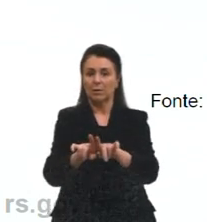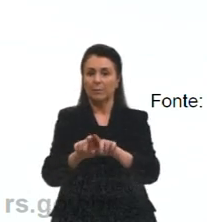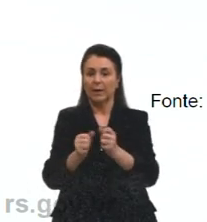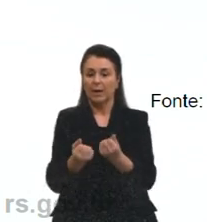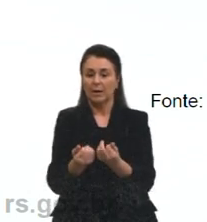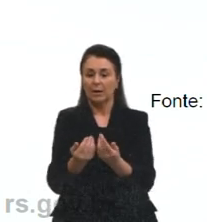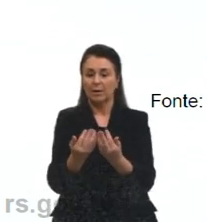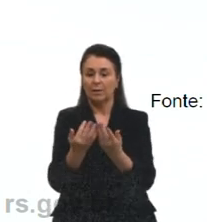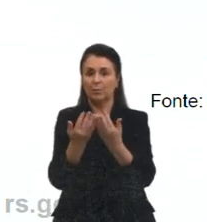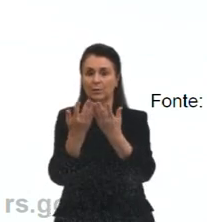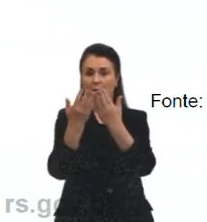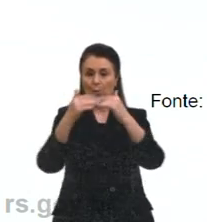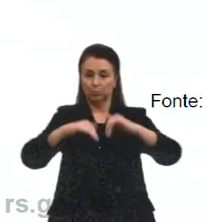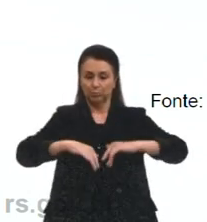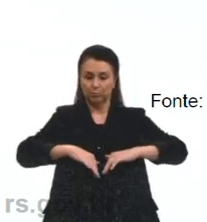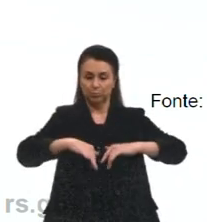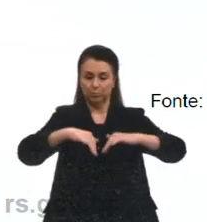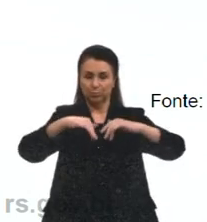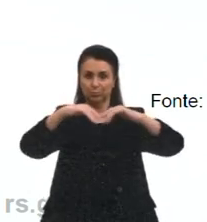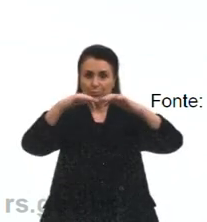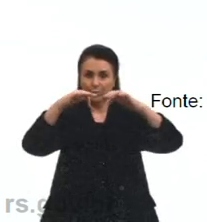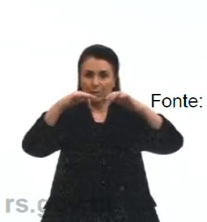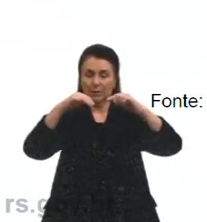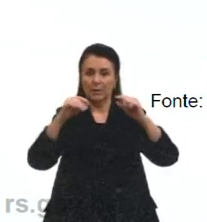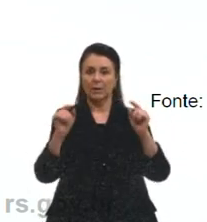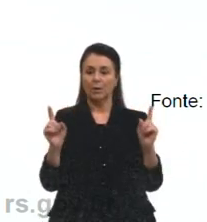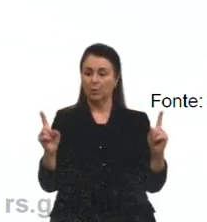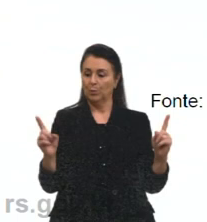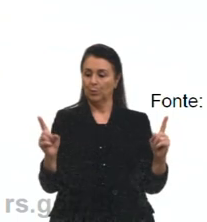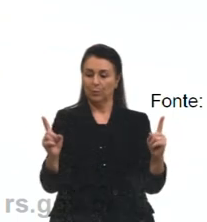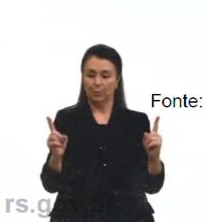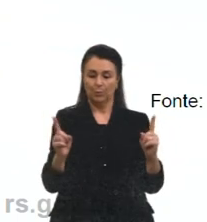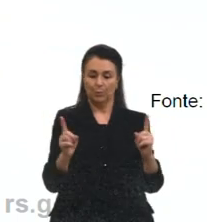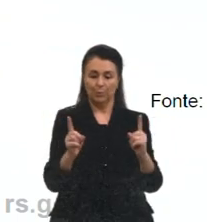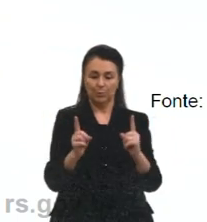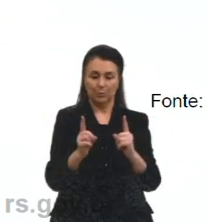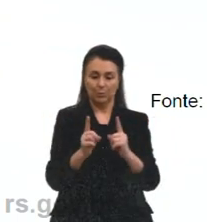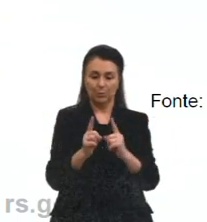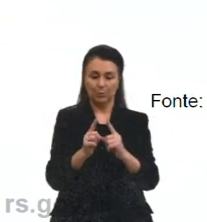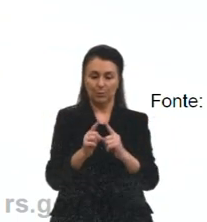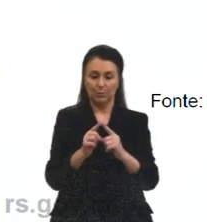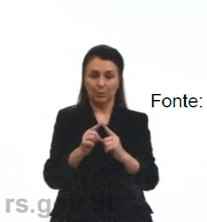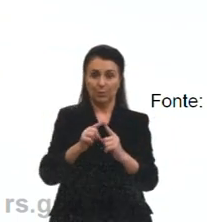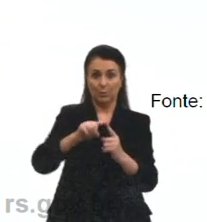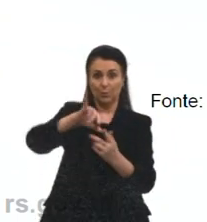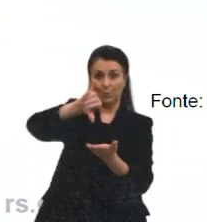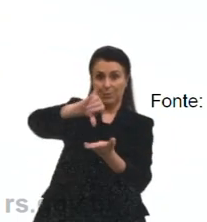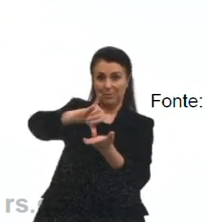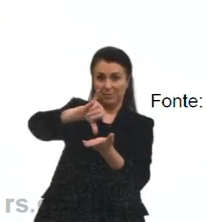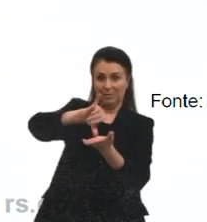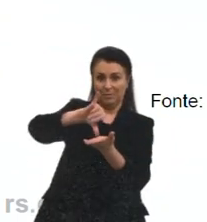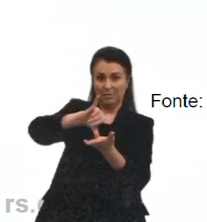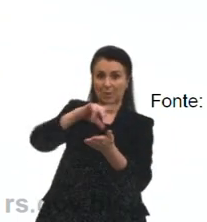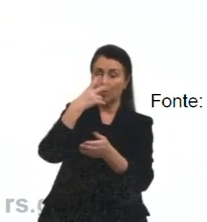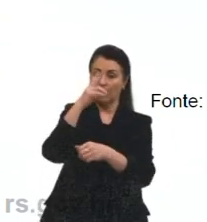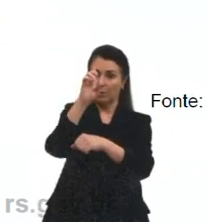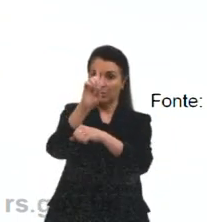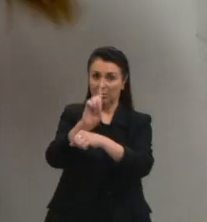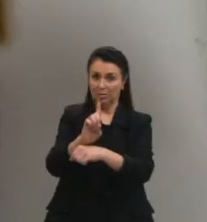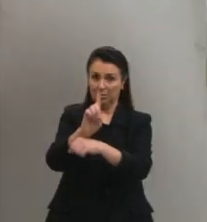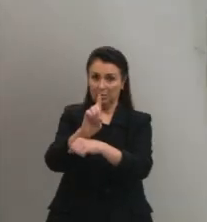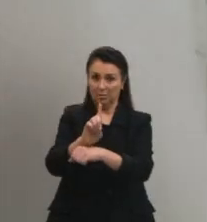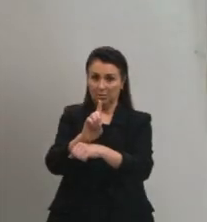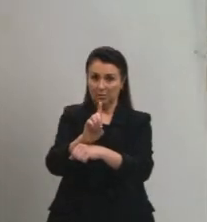dá as extremidades para Ponta para os em outro desculpa das extremidades para o centro assim como a densidade